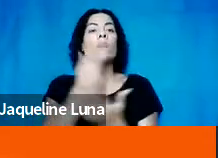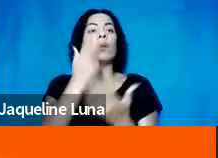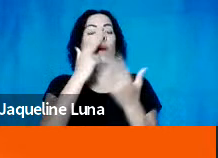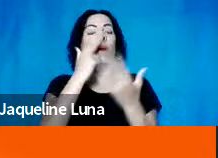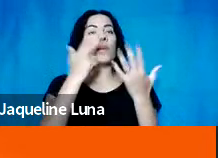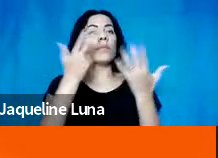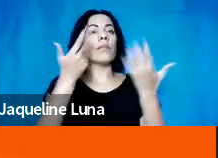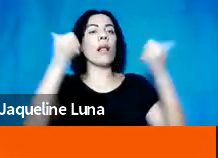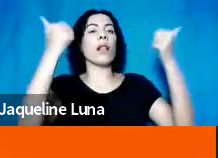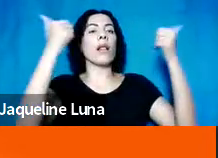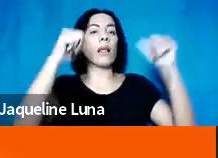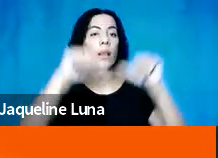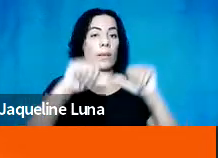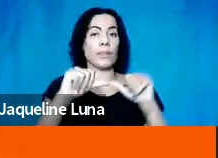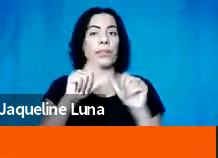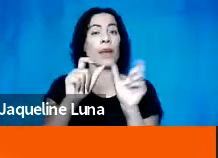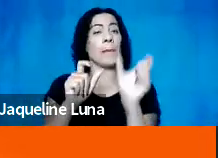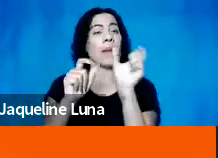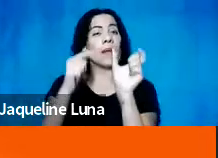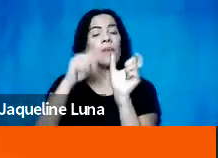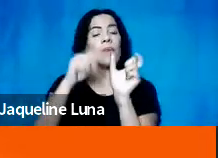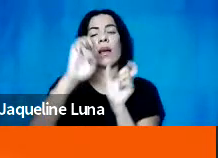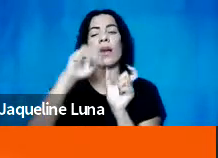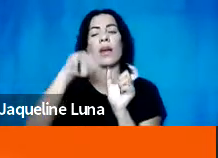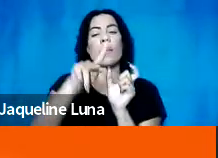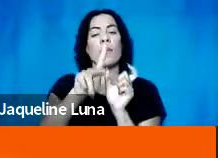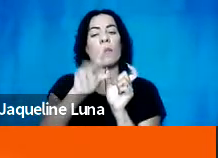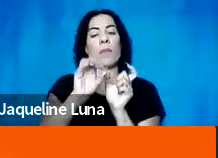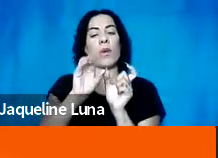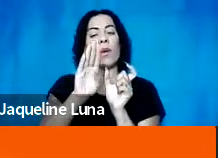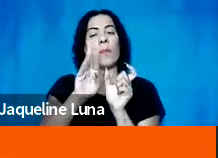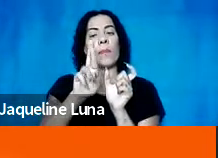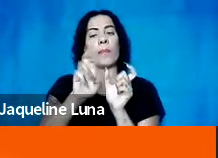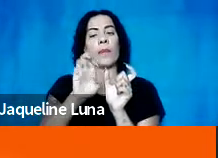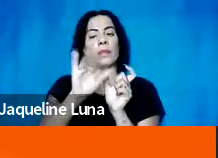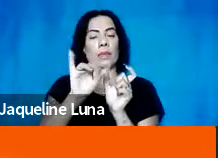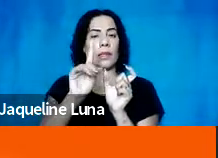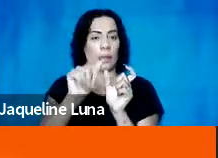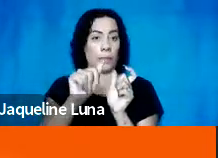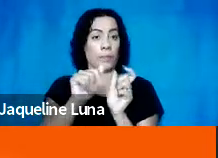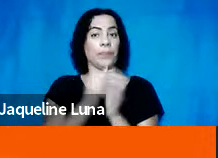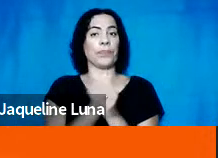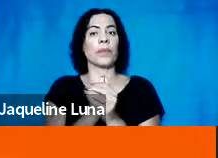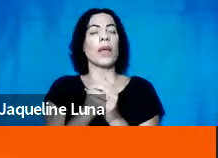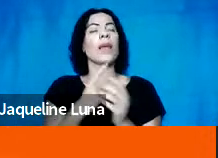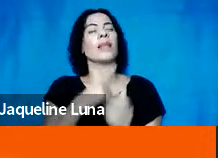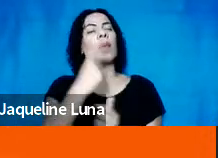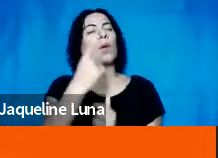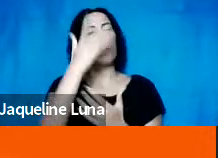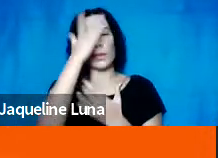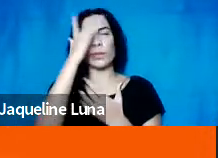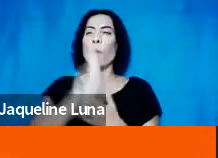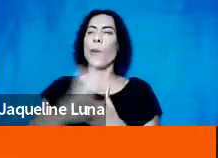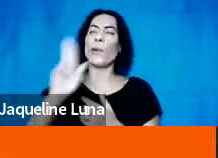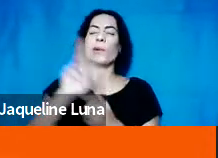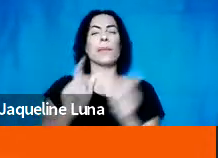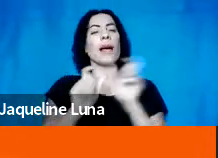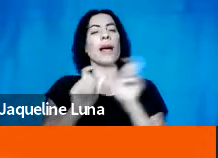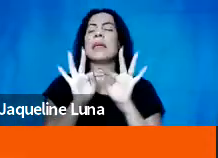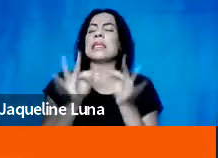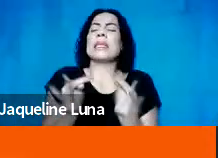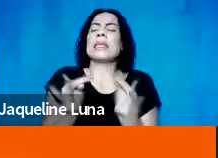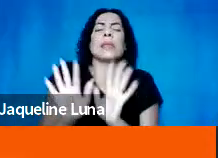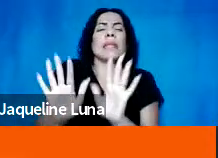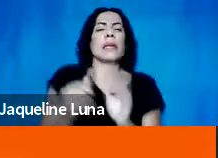empobrecidas, né? Eu tenho uma palavra, uma expressão que me incomoda muito, que é o simples assim. O simples assim, eu acho que ele... Antes eu identificava mais